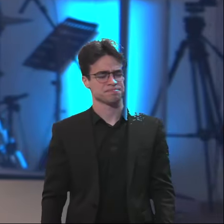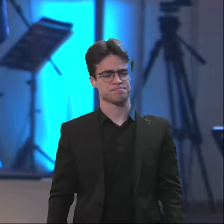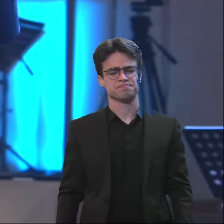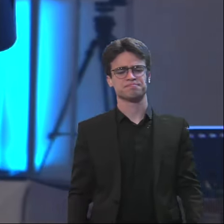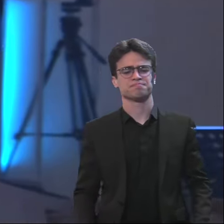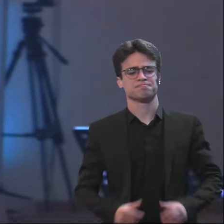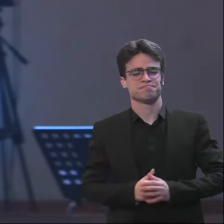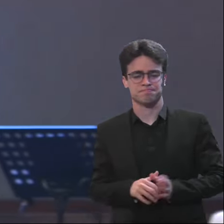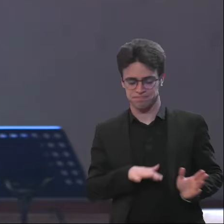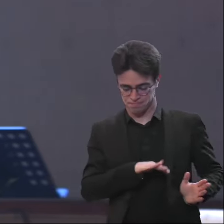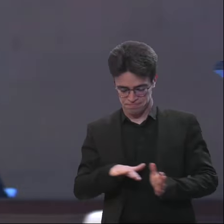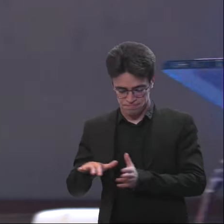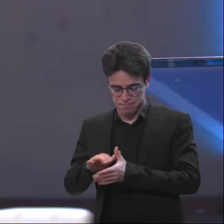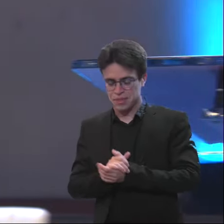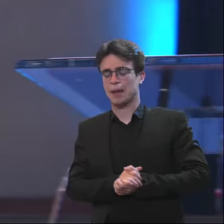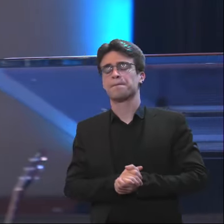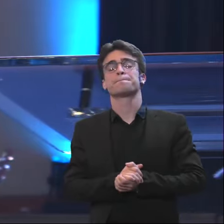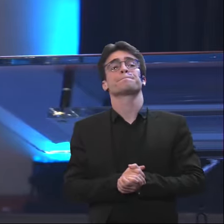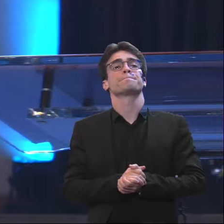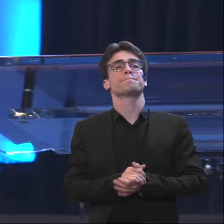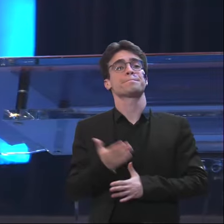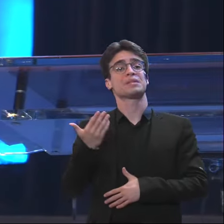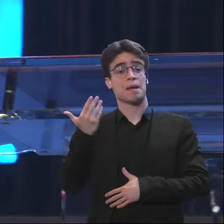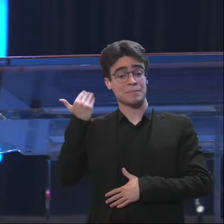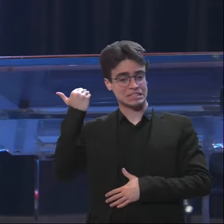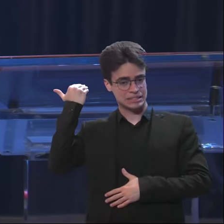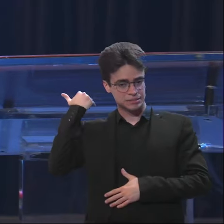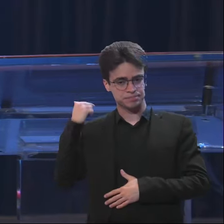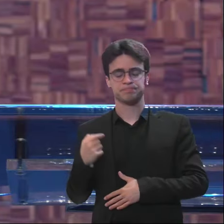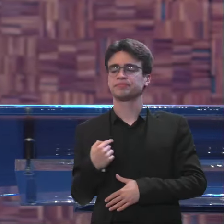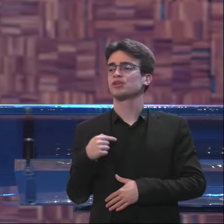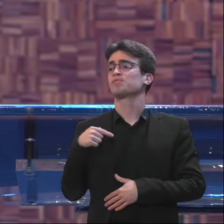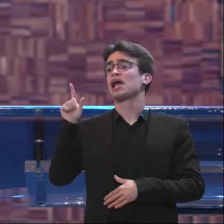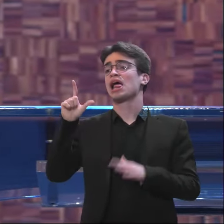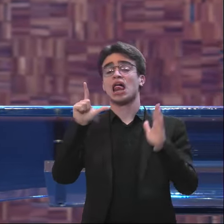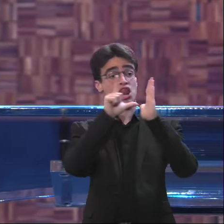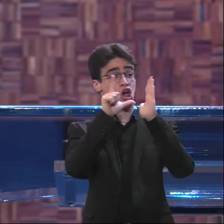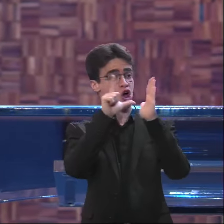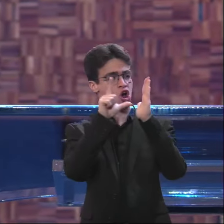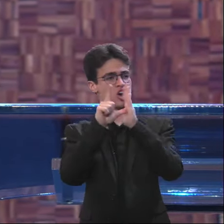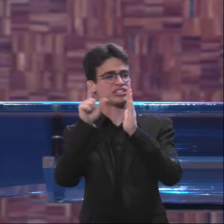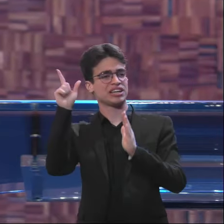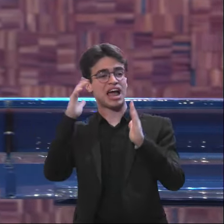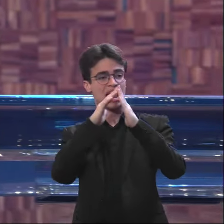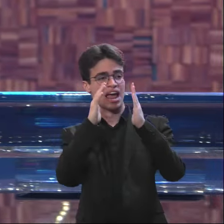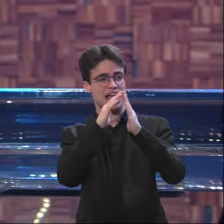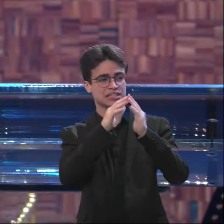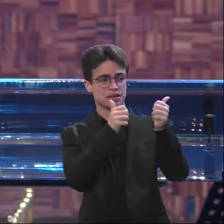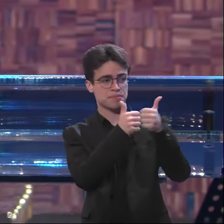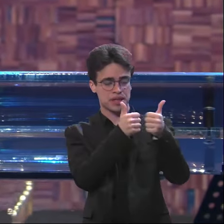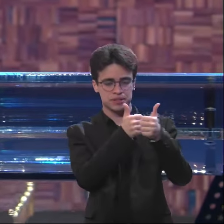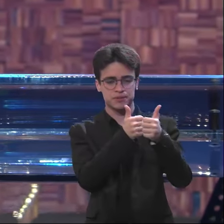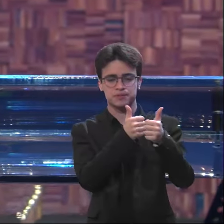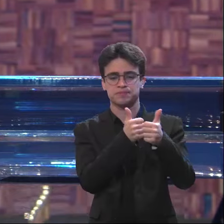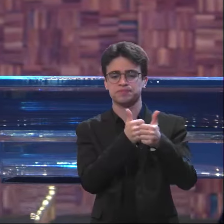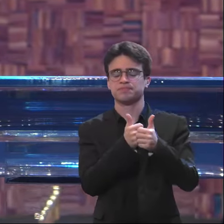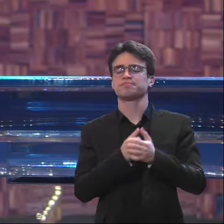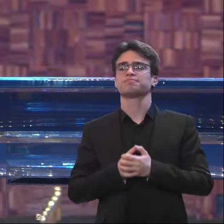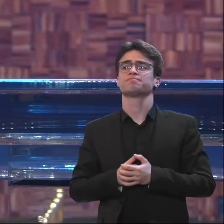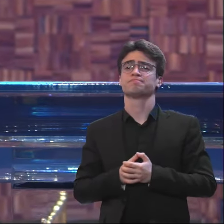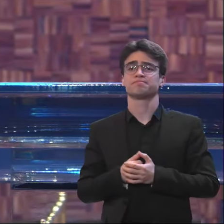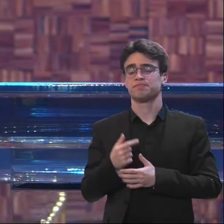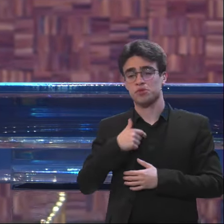Esses dias eu estava saindo de um estabelecimento comercial lá perto de casa, e estava